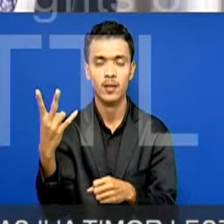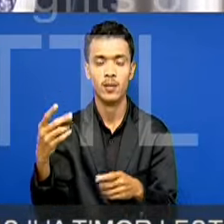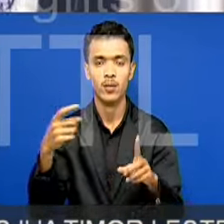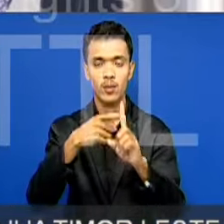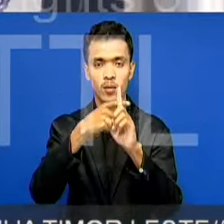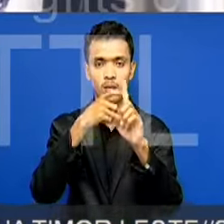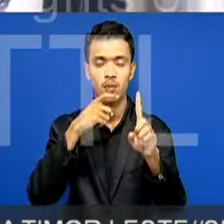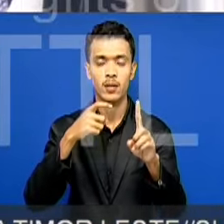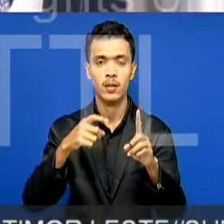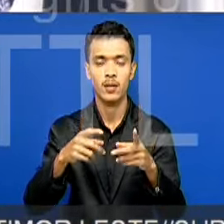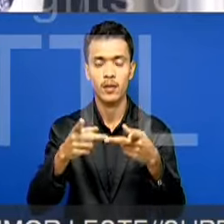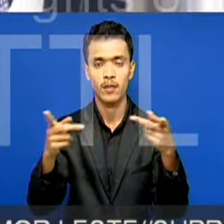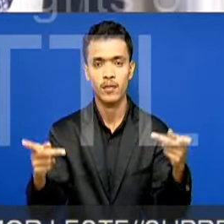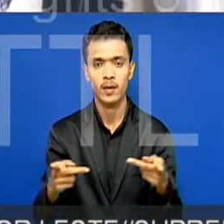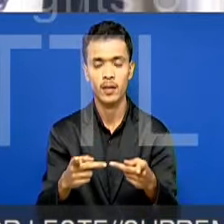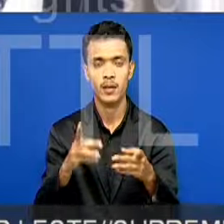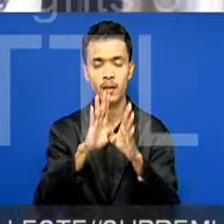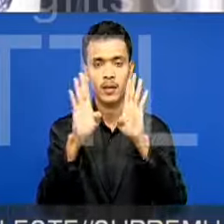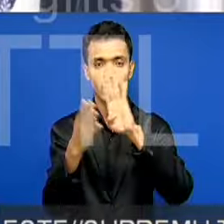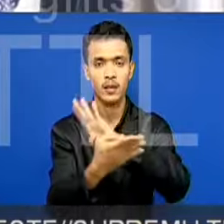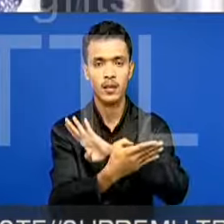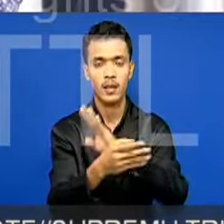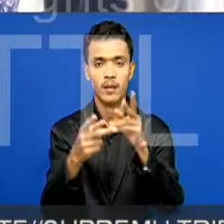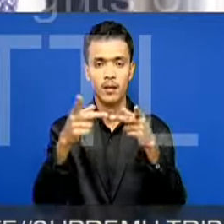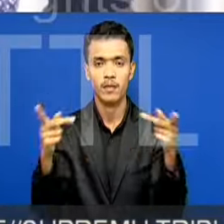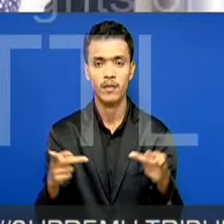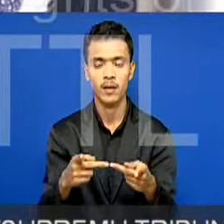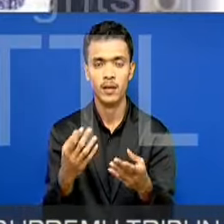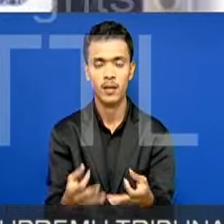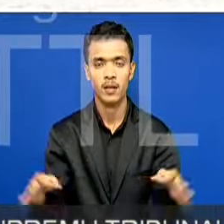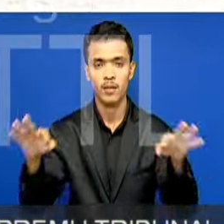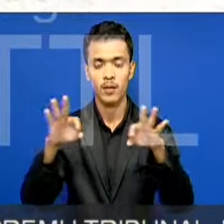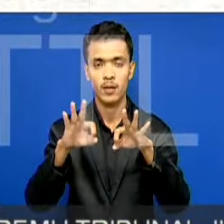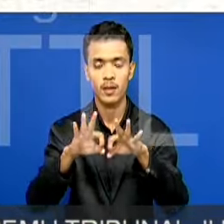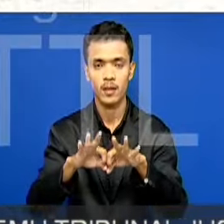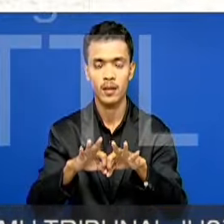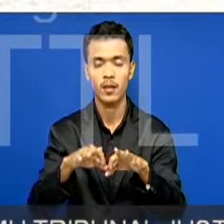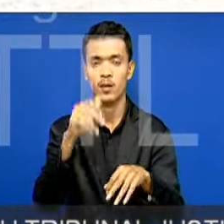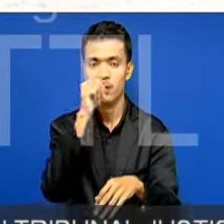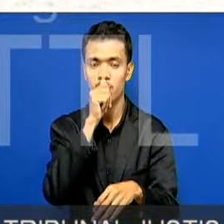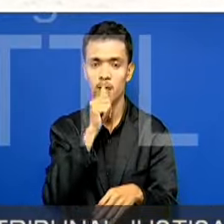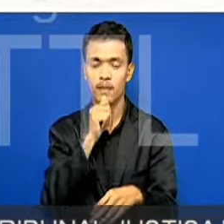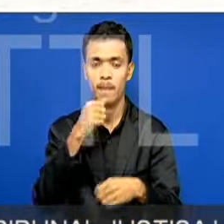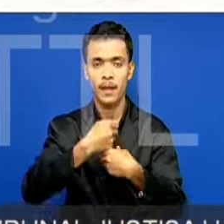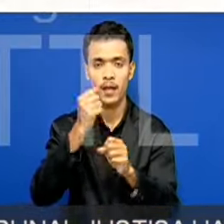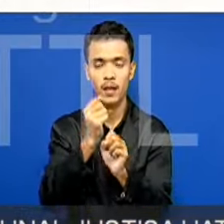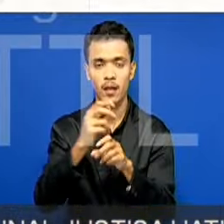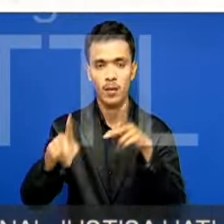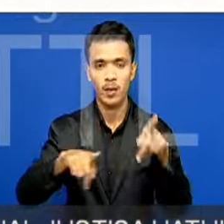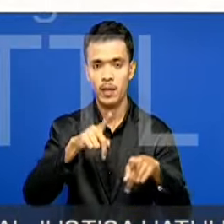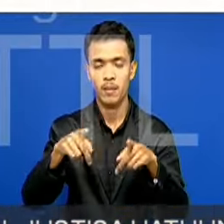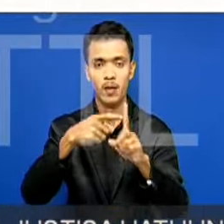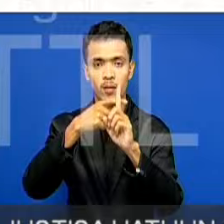revelação ne é, espaço ne é, sai fatin importante no sagrado. Halo visitante russe na saun